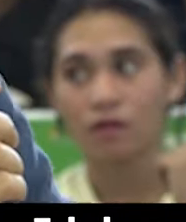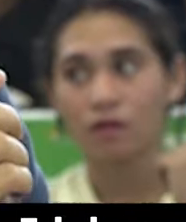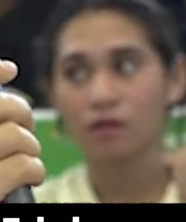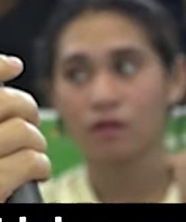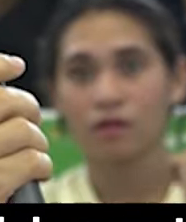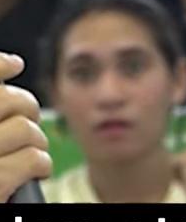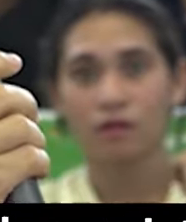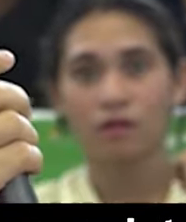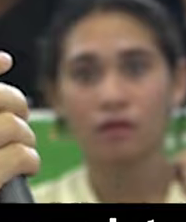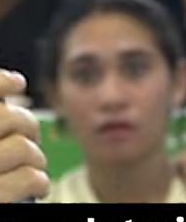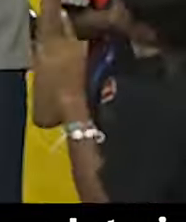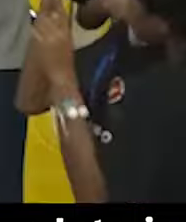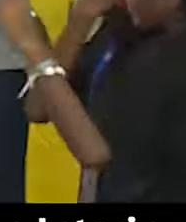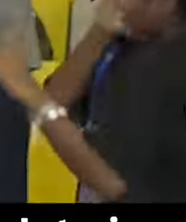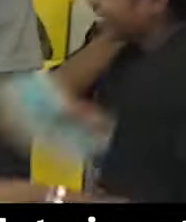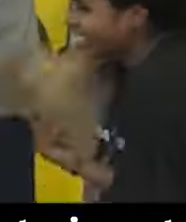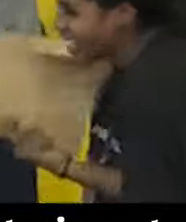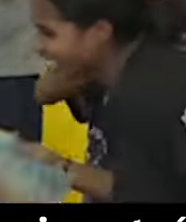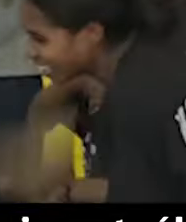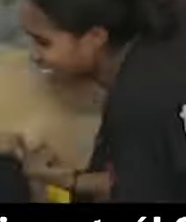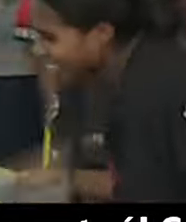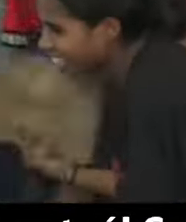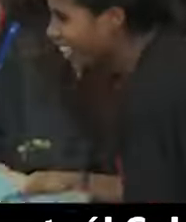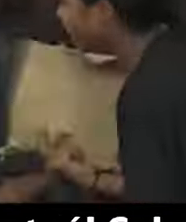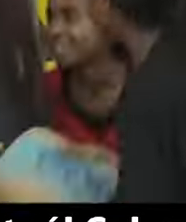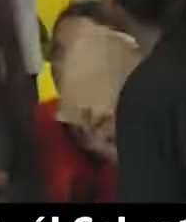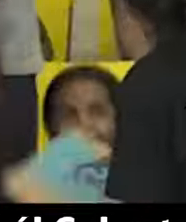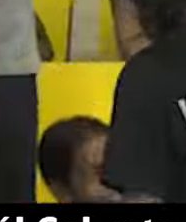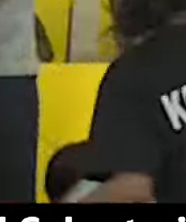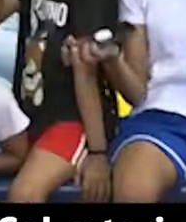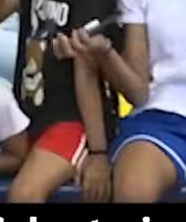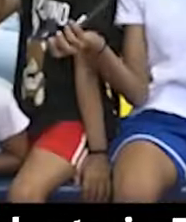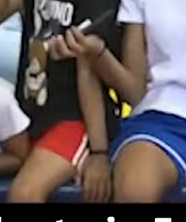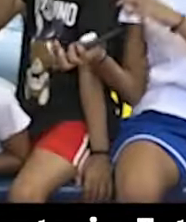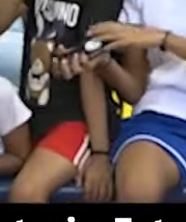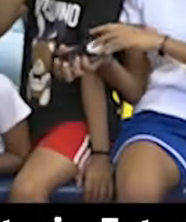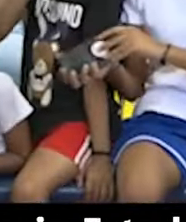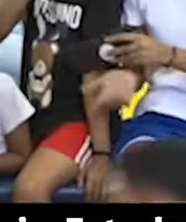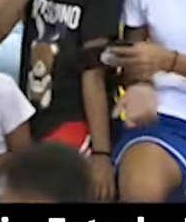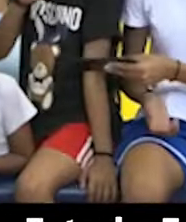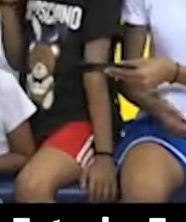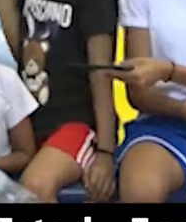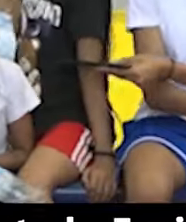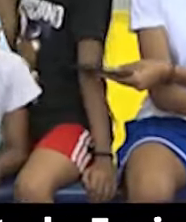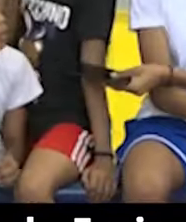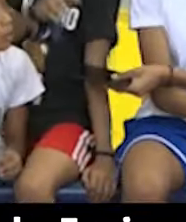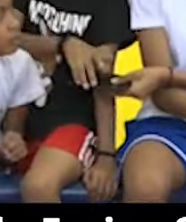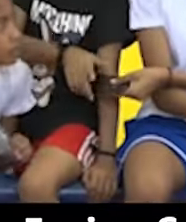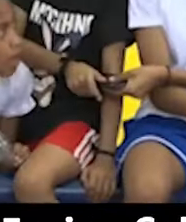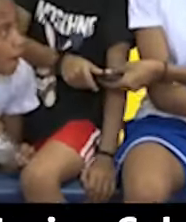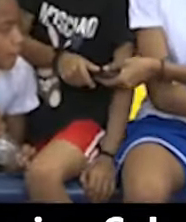Leste, Sin Mantaik, hateten evento Taekwondo ne, importante para Timor Ansira, atu muda hanoin no hahalo. Taekwondo